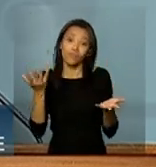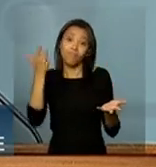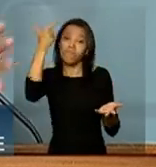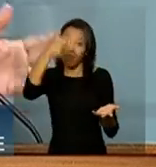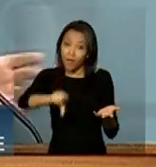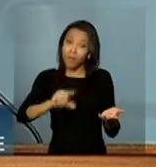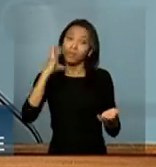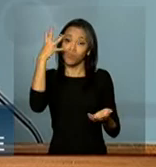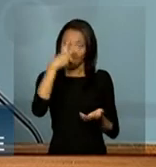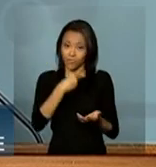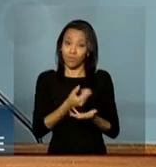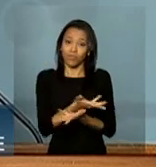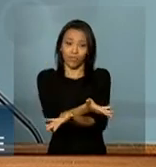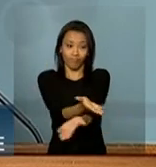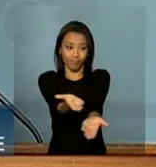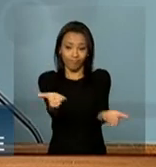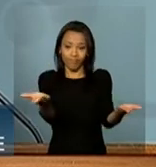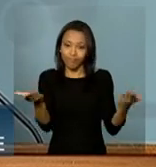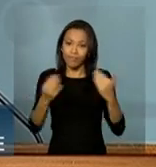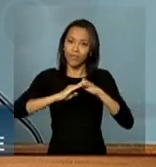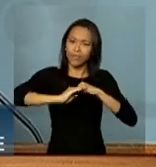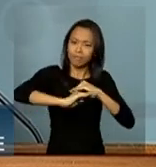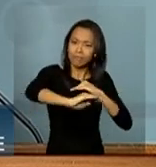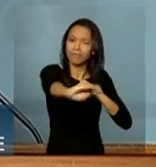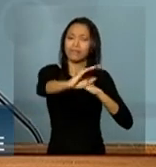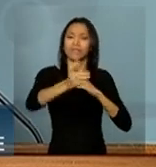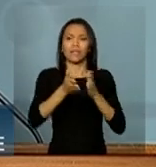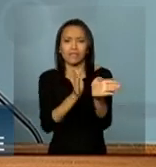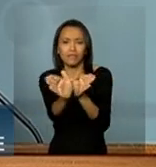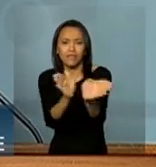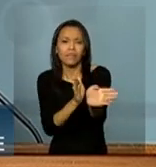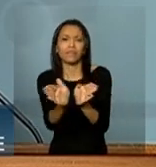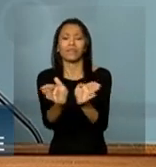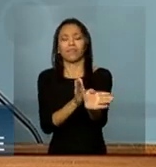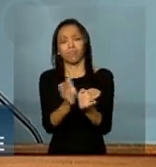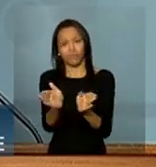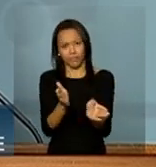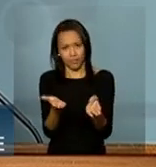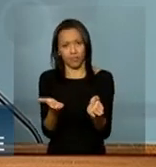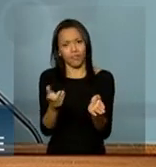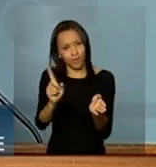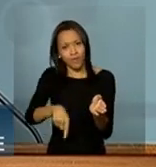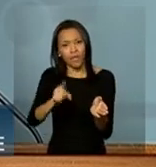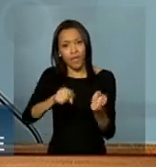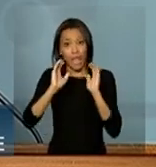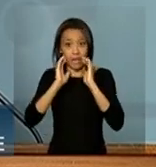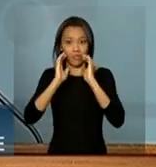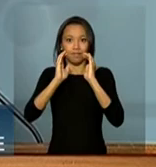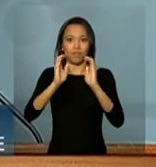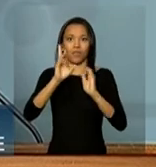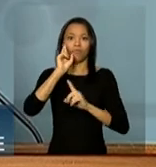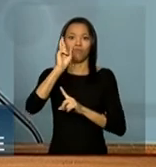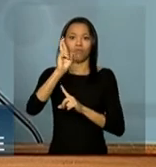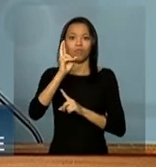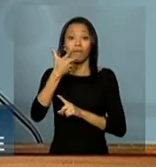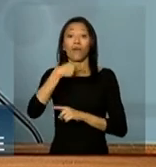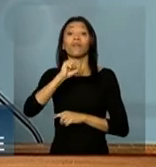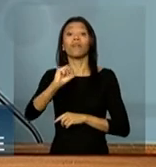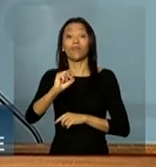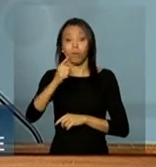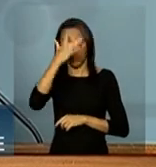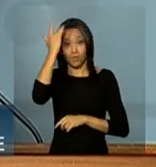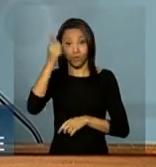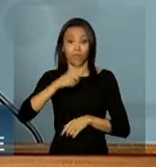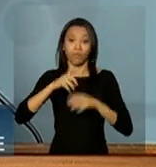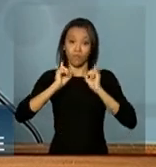bonita com essa pavimentação, com esse calçamento e com acessibilidade, que é respeito ao cidadão, respeito